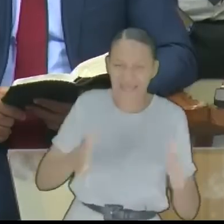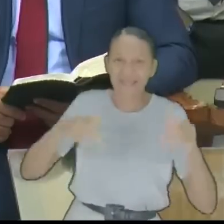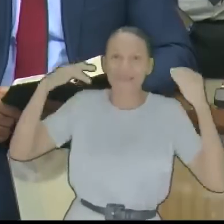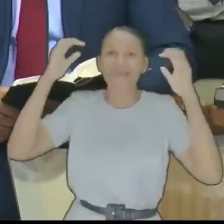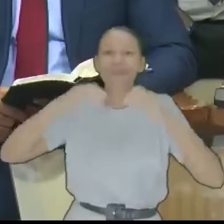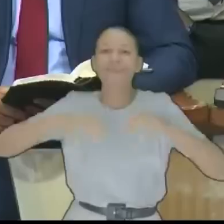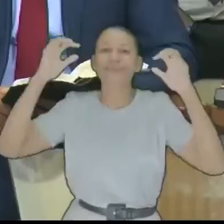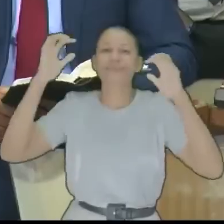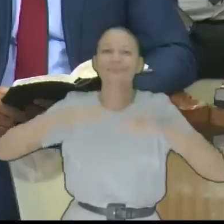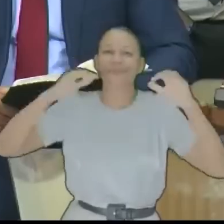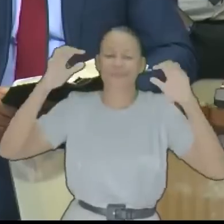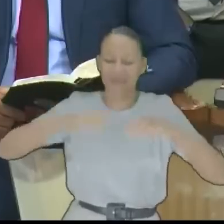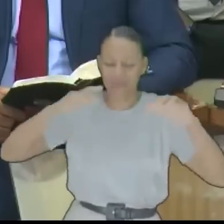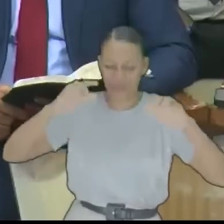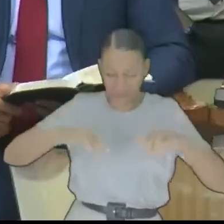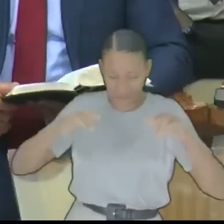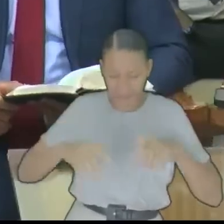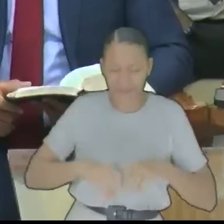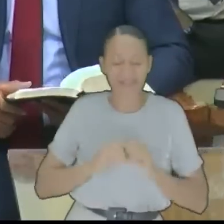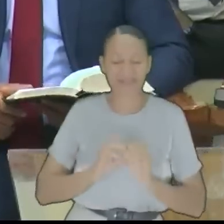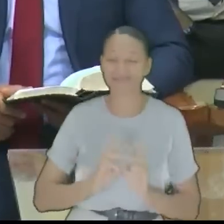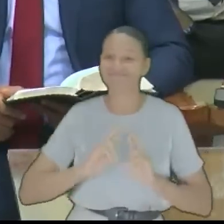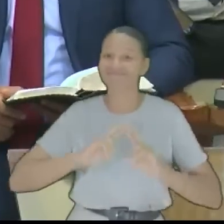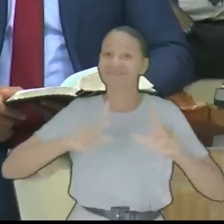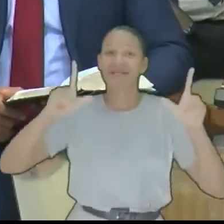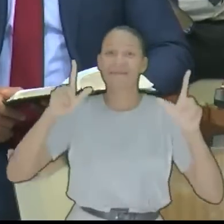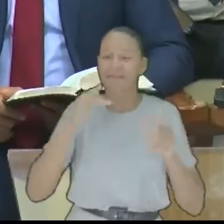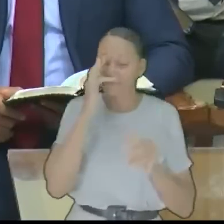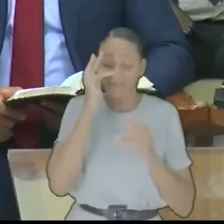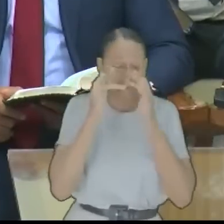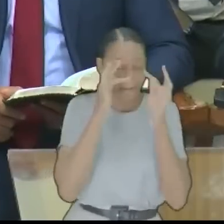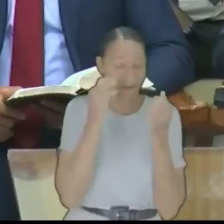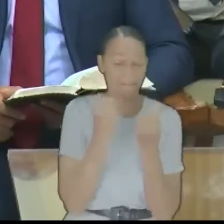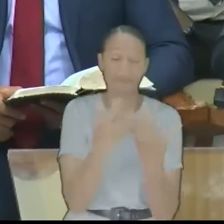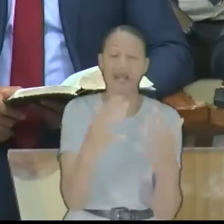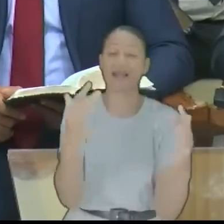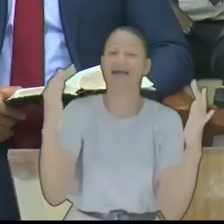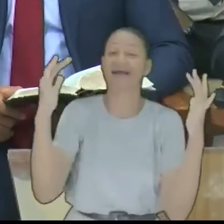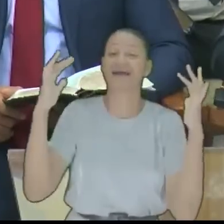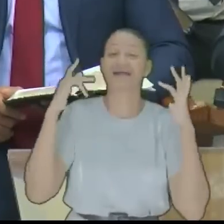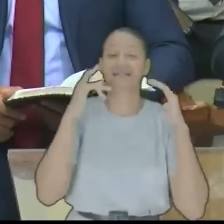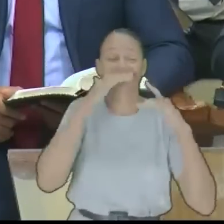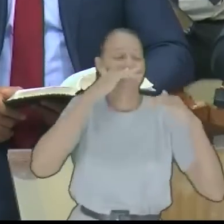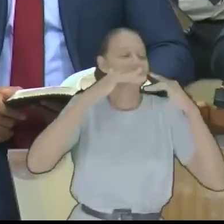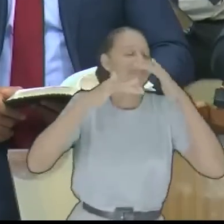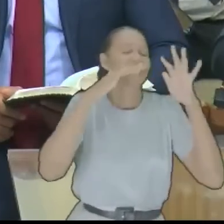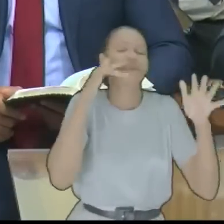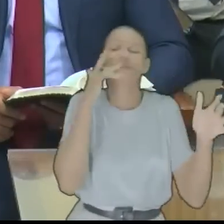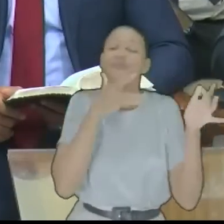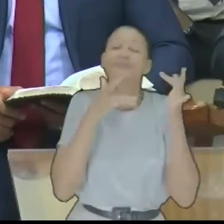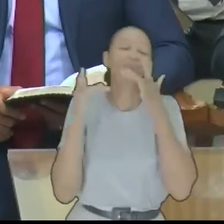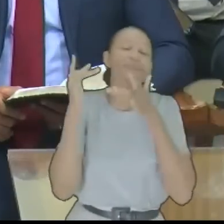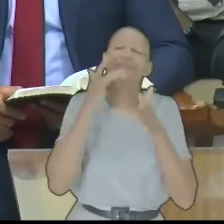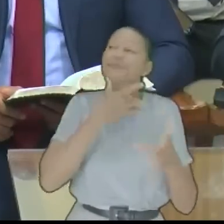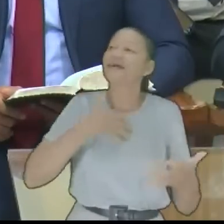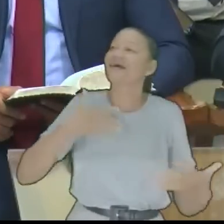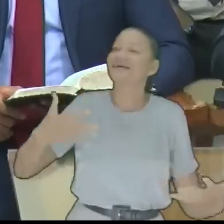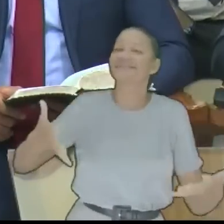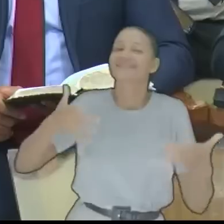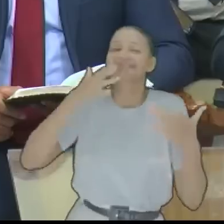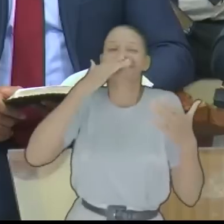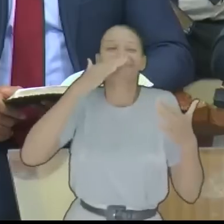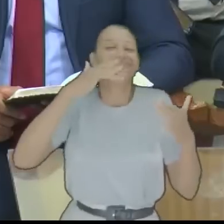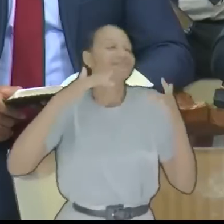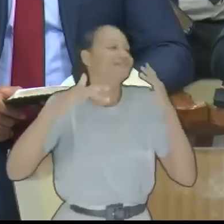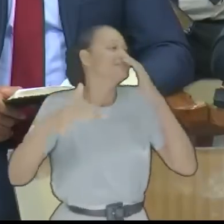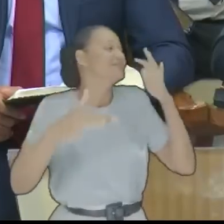que as chuvas caem, o sertão fica um jardim, até o cheiro fica gostoso, o clima cheiroso,